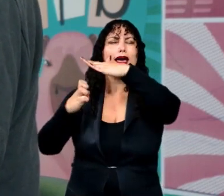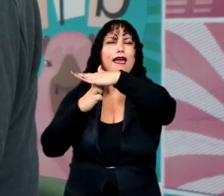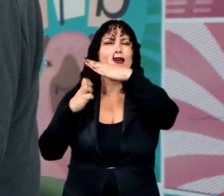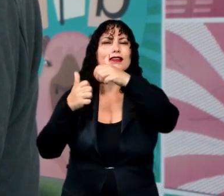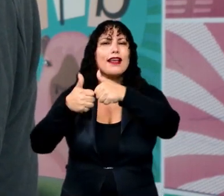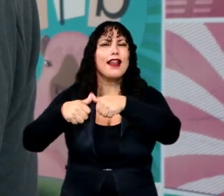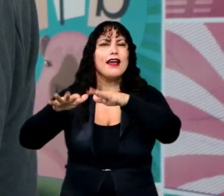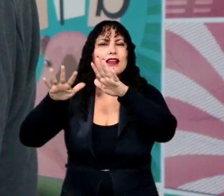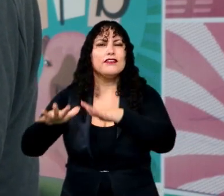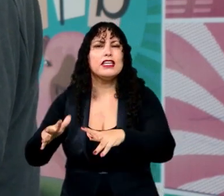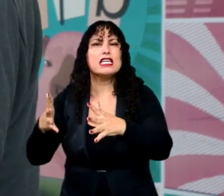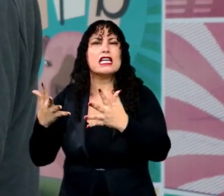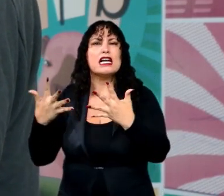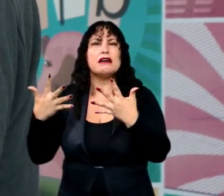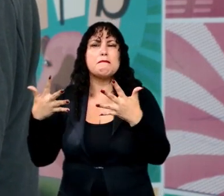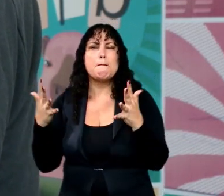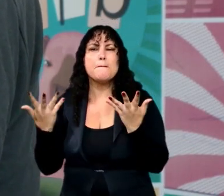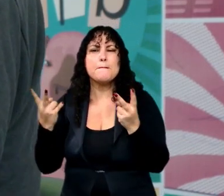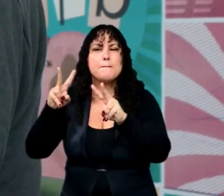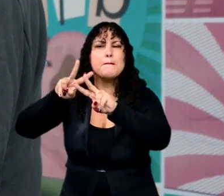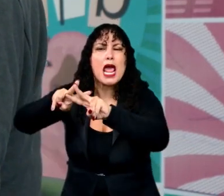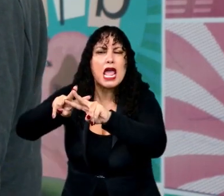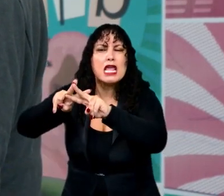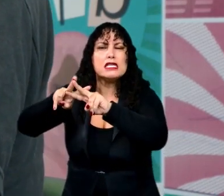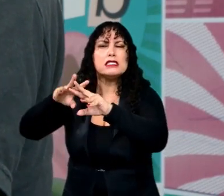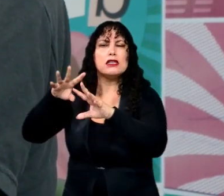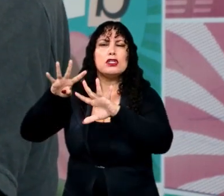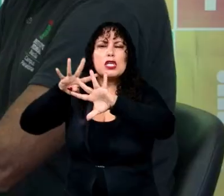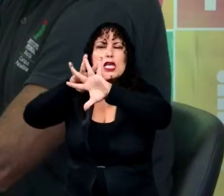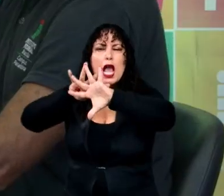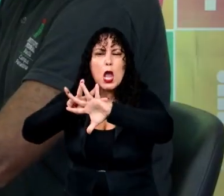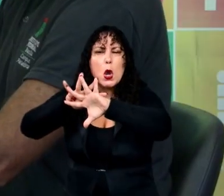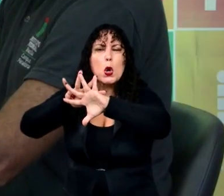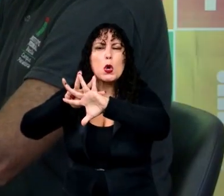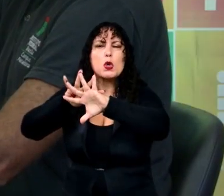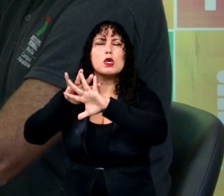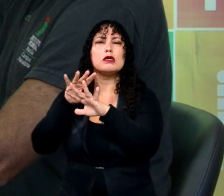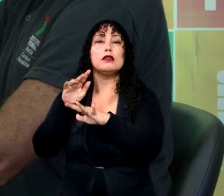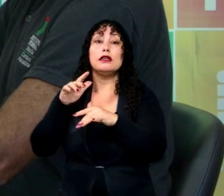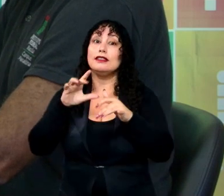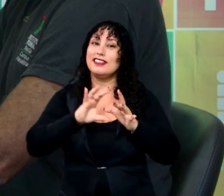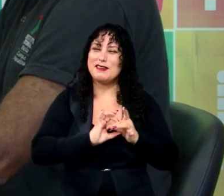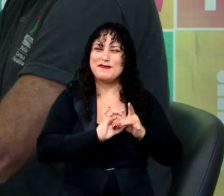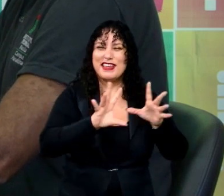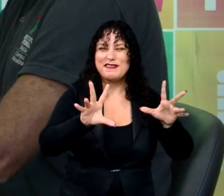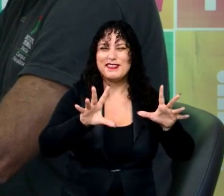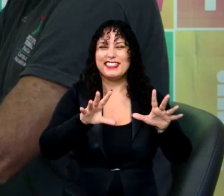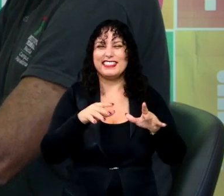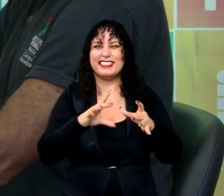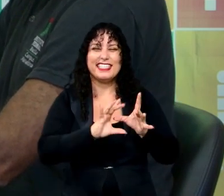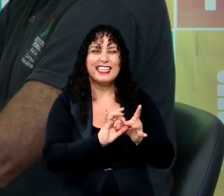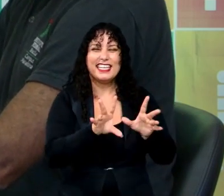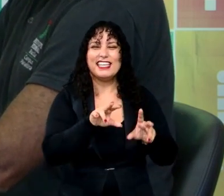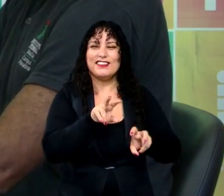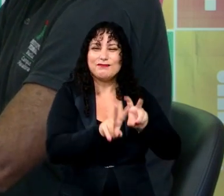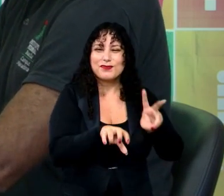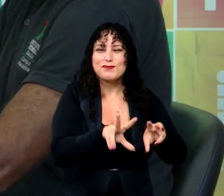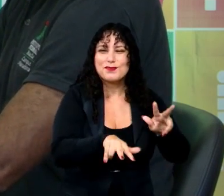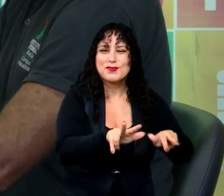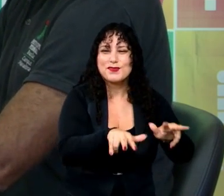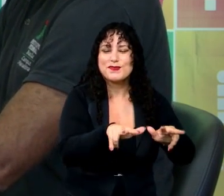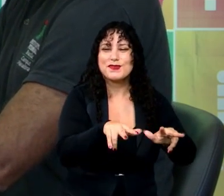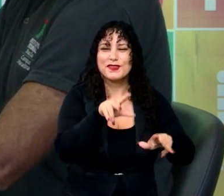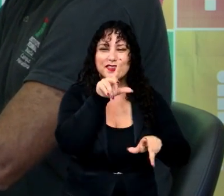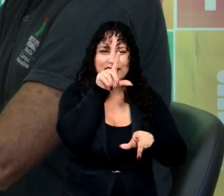eh confinadas em gaiolas tá você já tem você já permite que elas C isquem no terreno se é produção